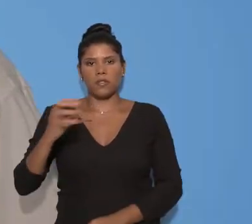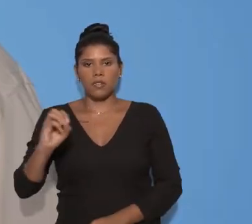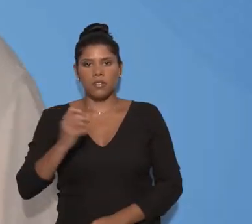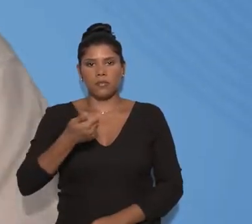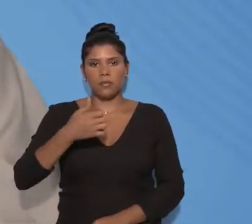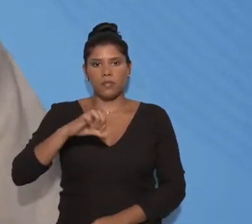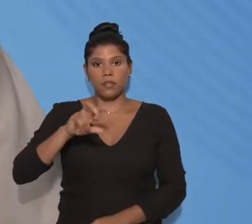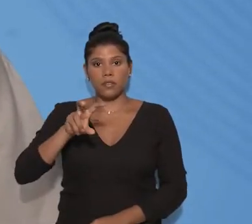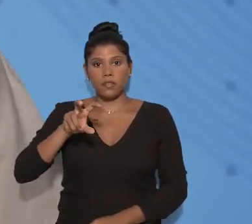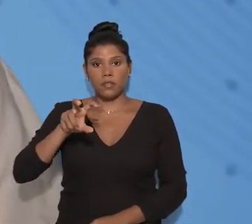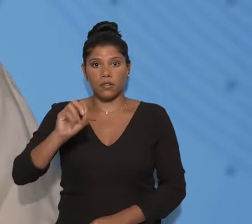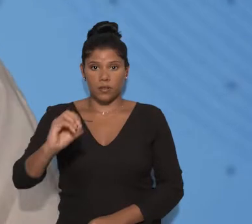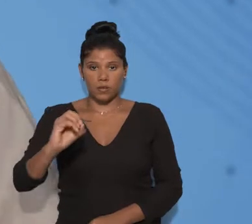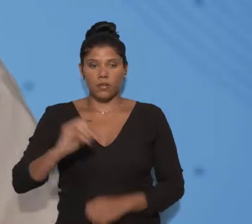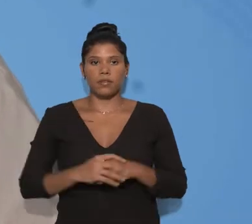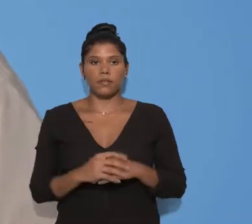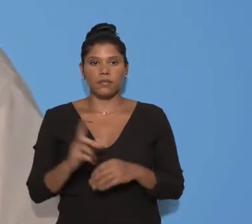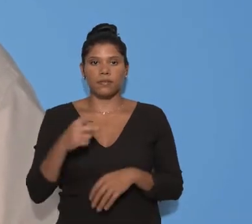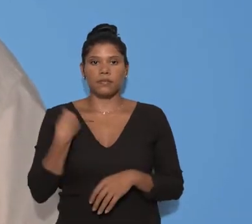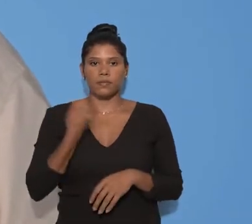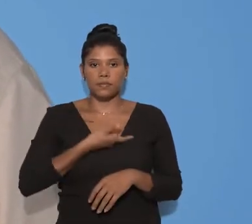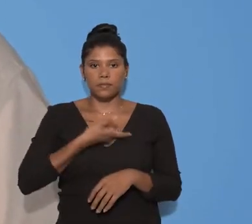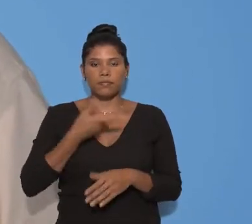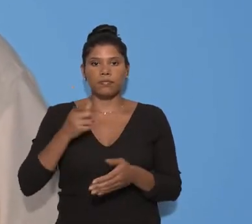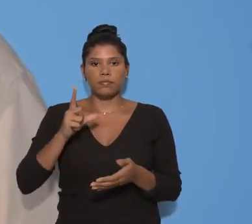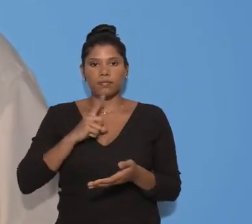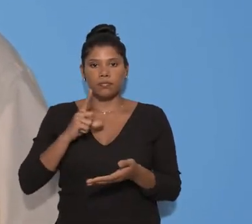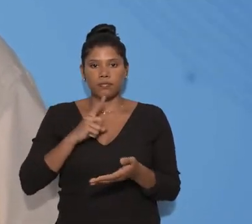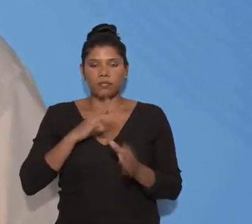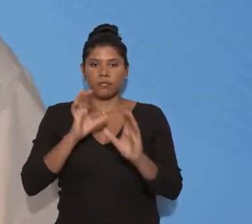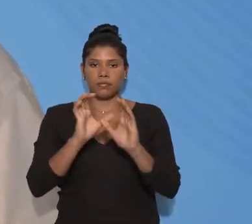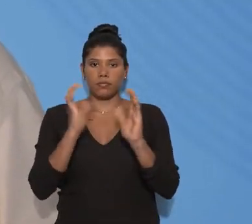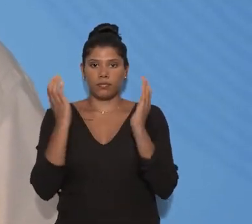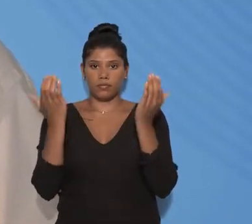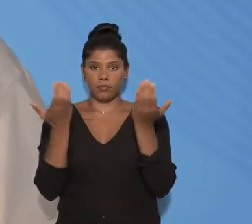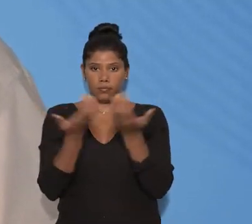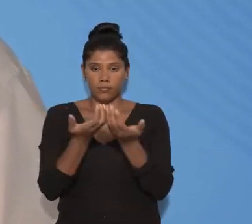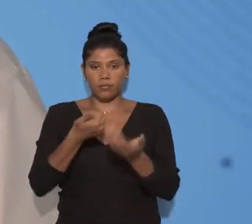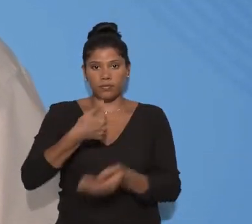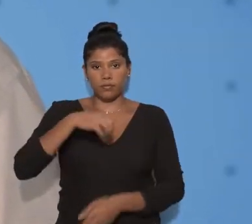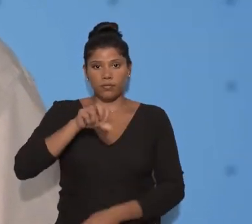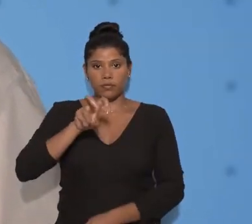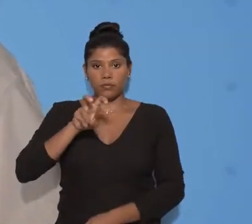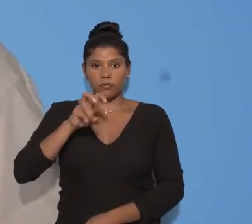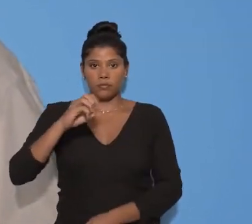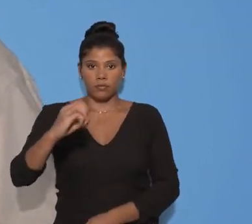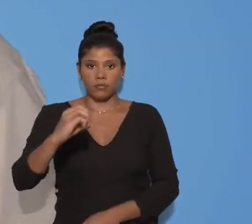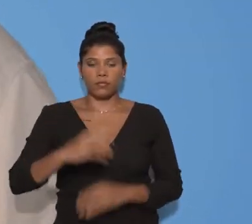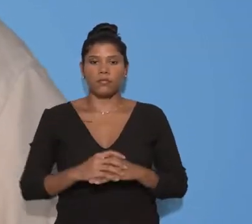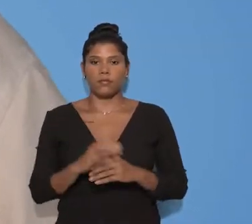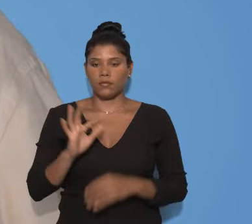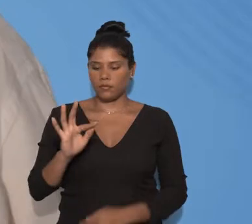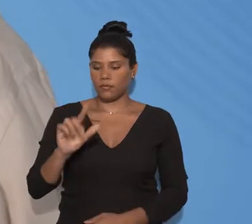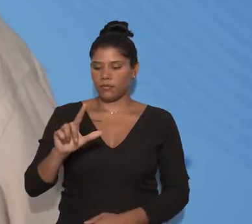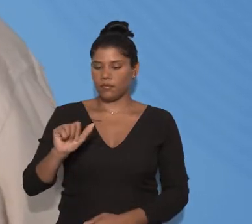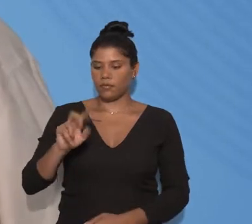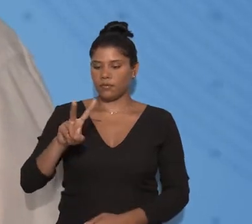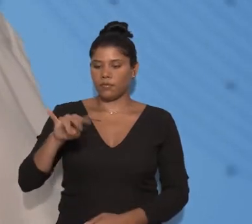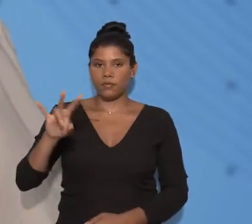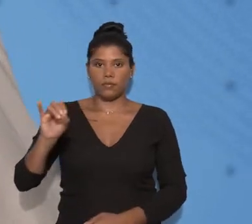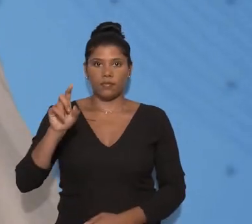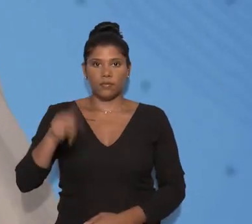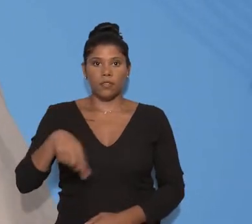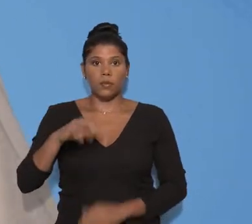50, particularmente quando nós fomos patrocinar a Copa do Mundo de 1950. O Flávio Costa